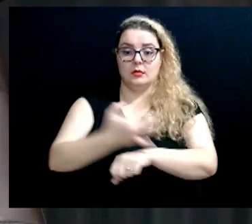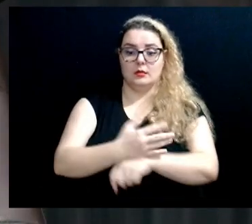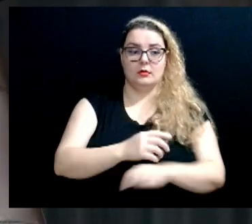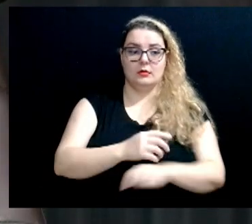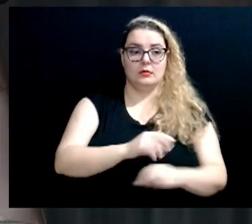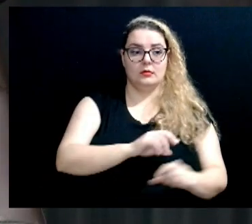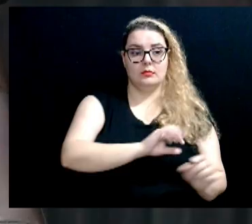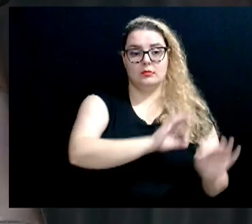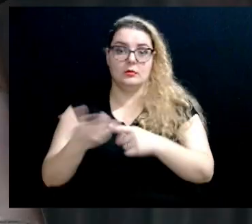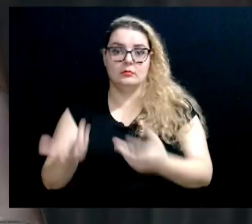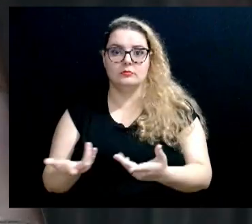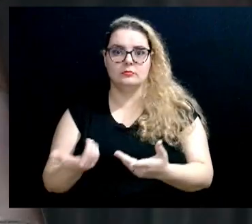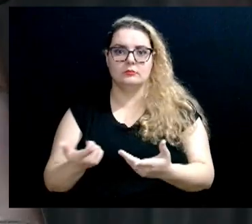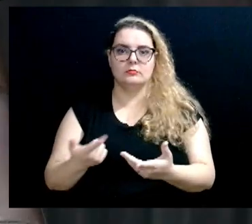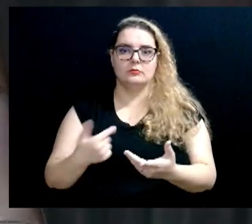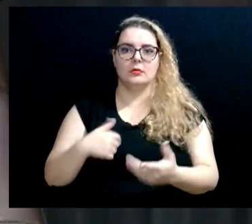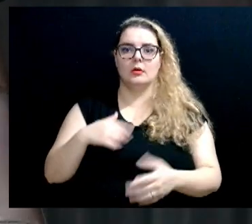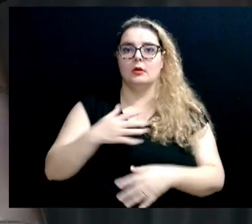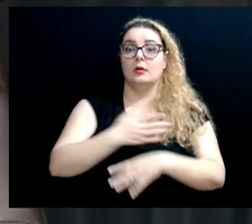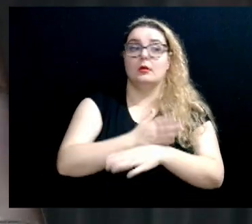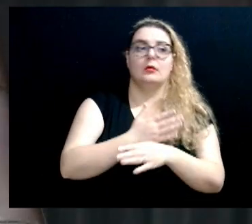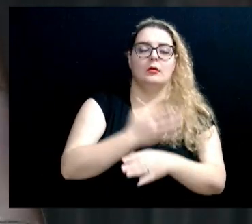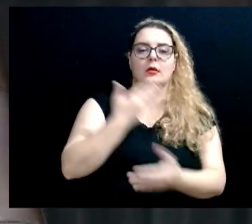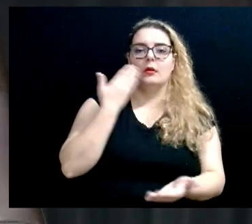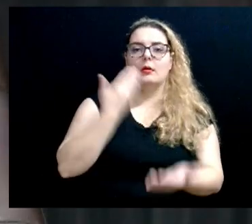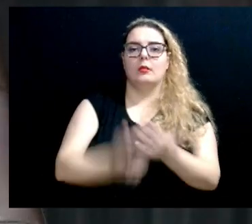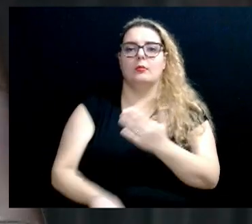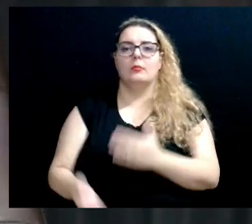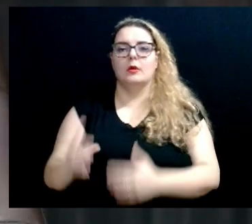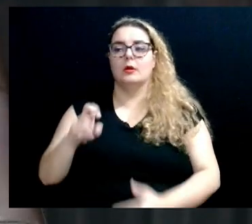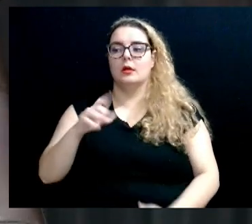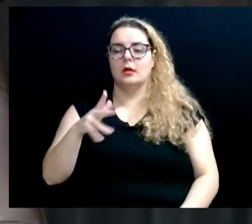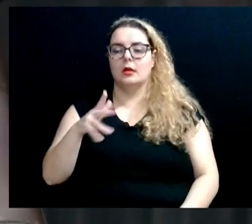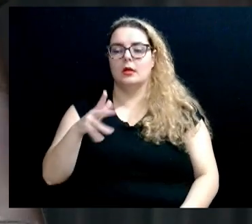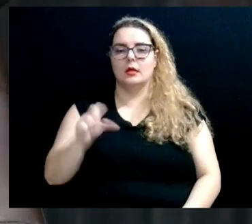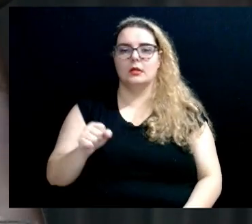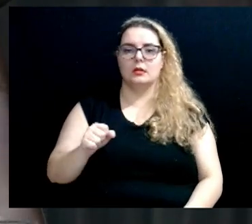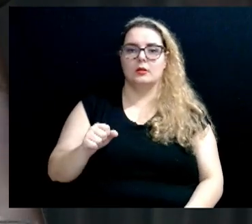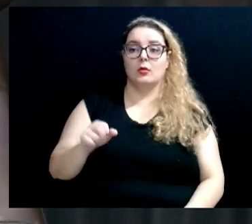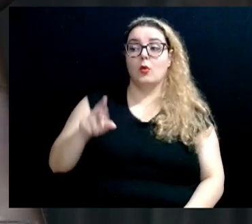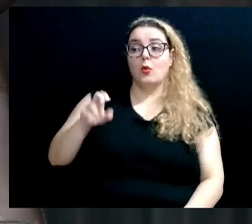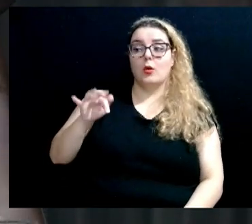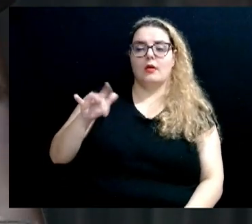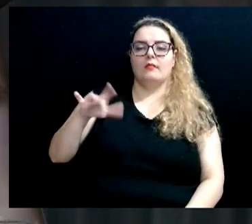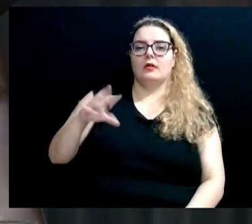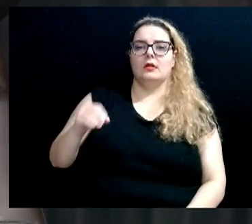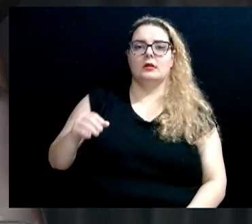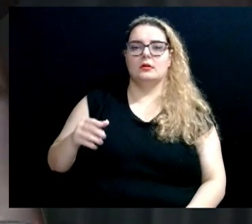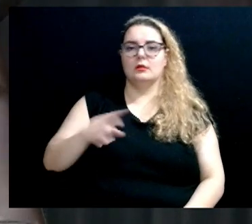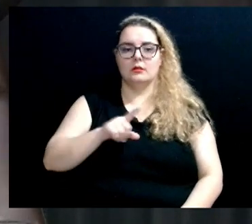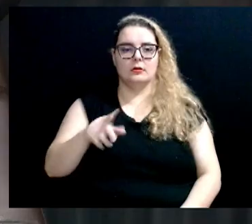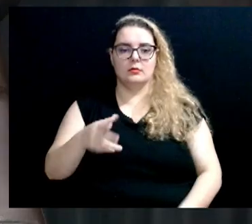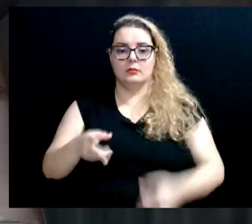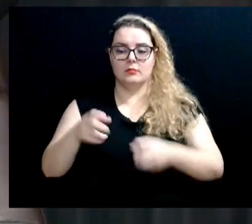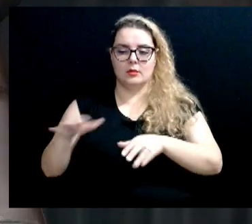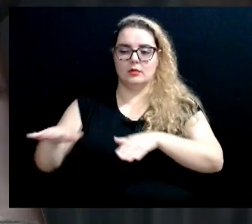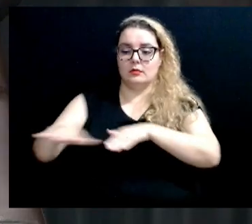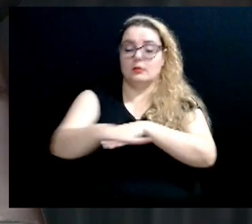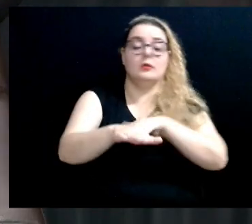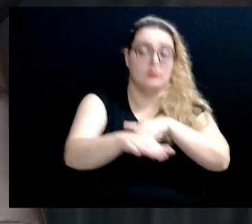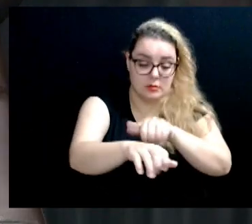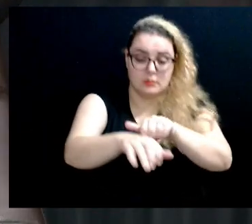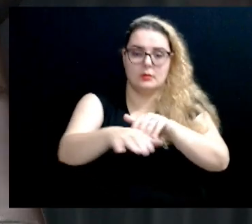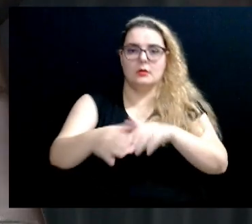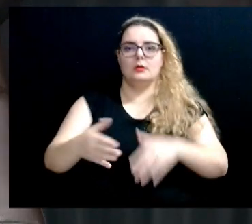aí eu me distraio, eu perco a minha reação, eu não percebo que alguém me fechou. Então, o risco de um acidente é muito